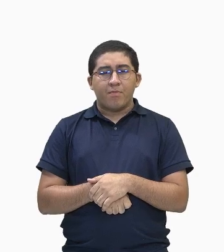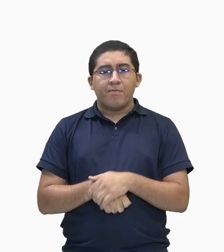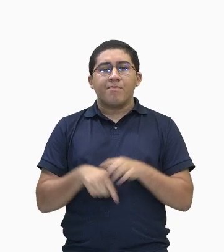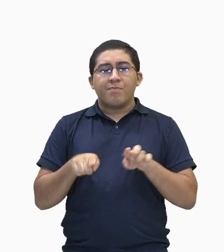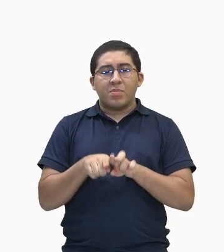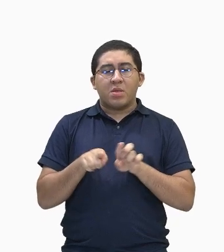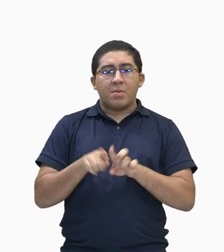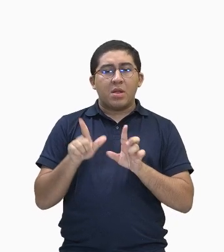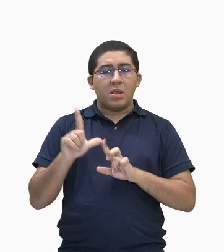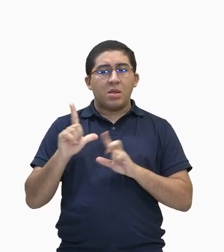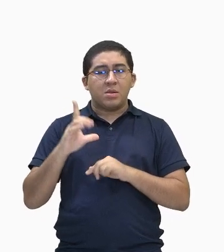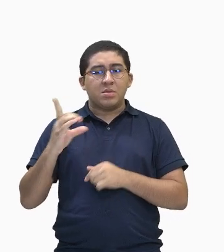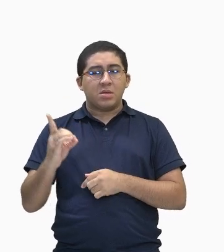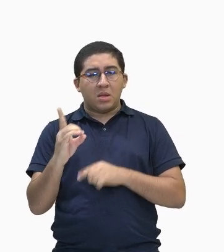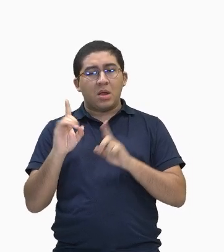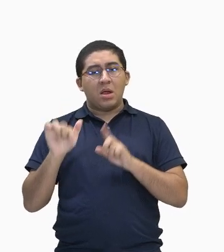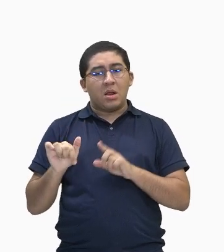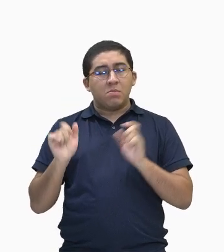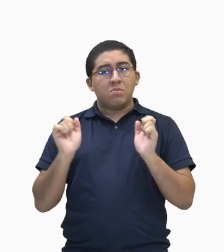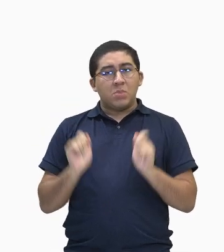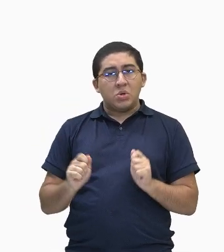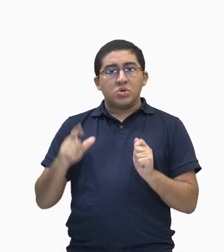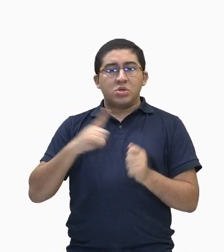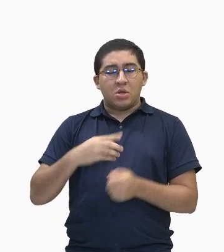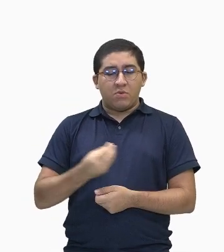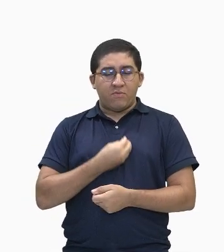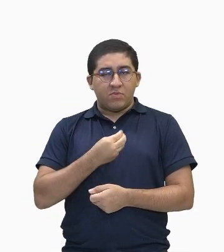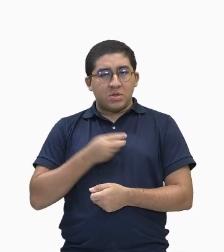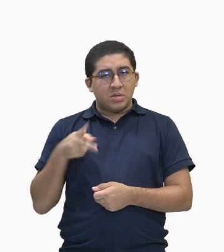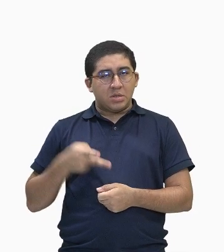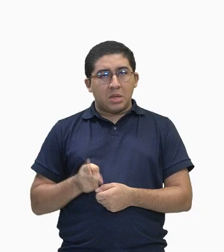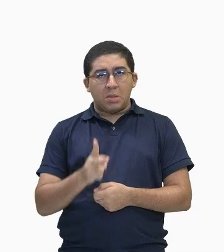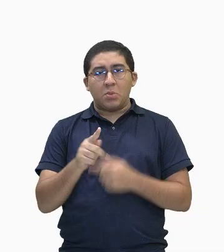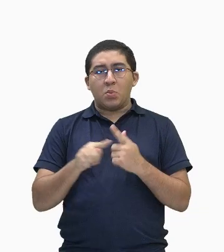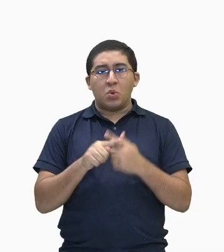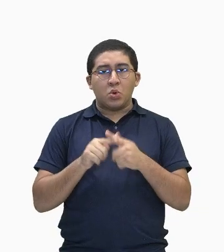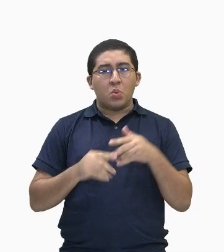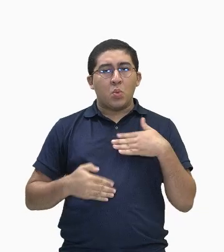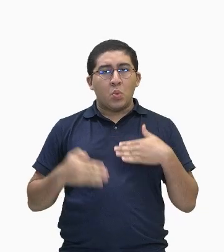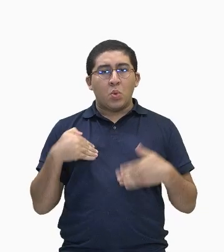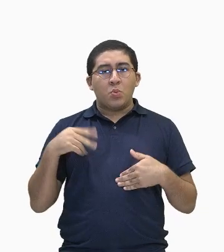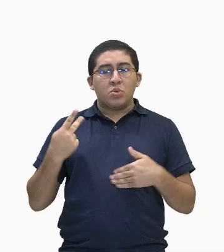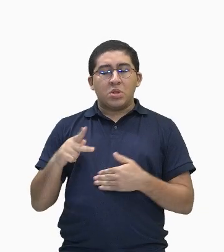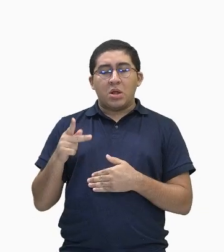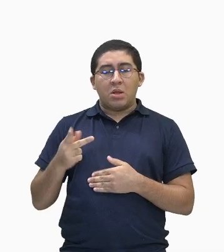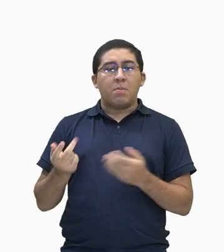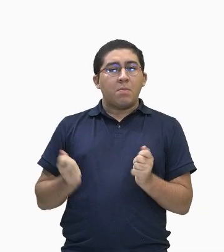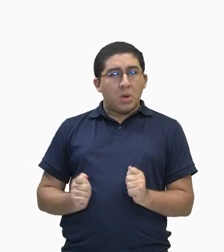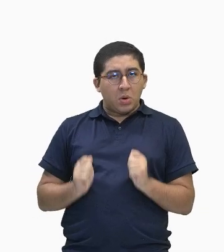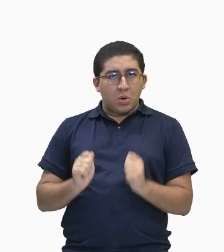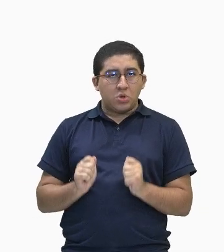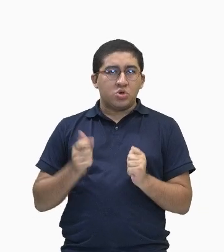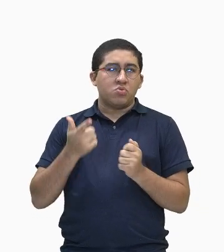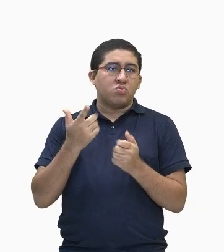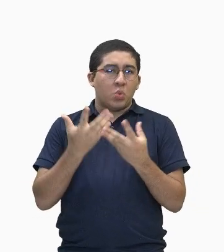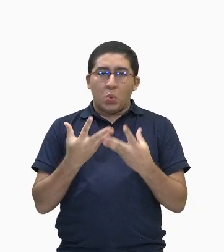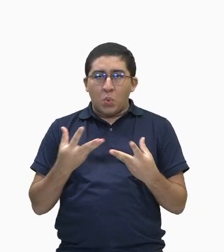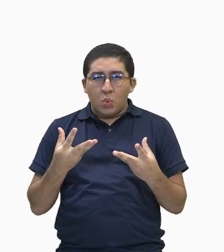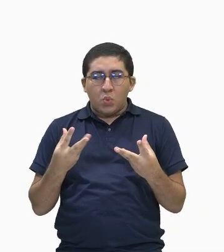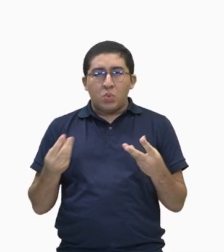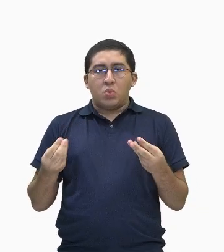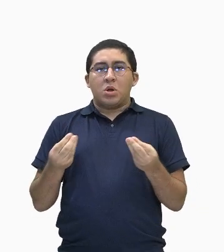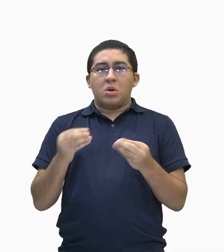viva imortal pode regenerar o corpo, tá? Então, é esse animal aí que pode regenerar o corpo de acordo com o